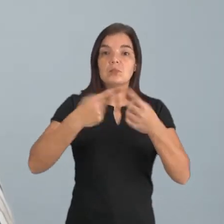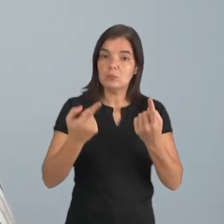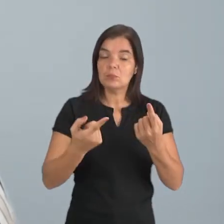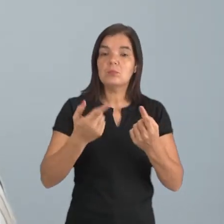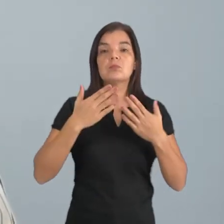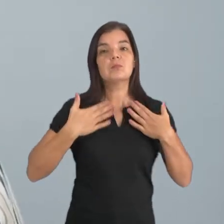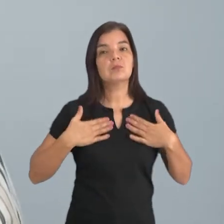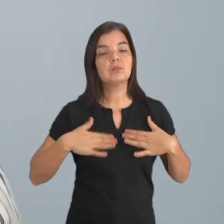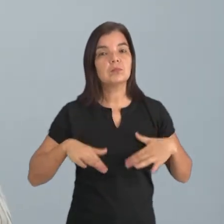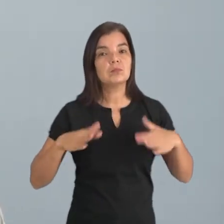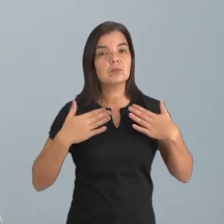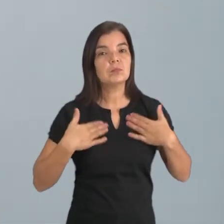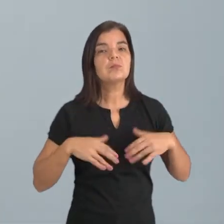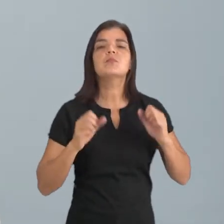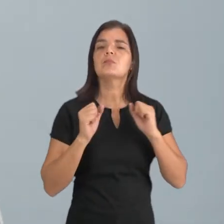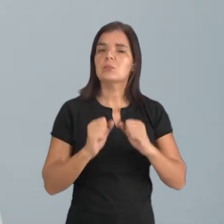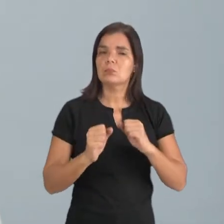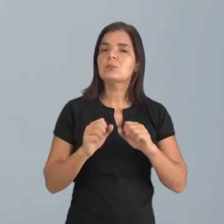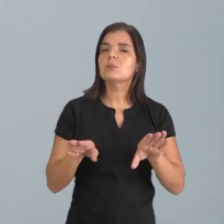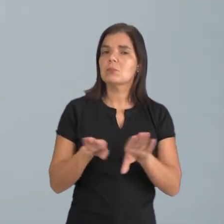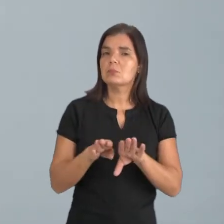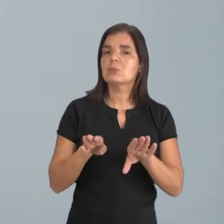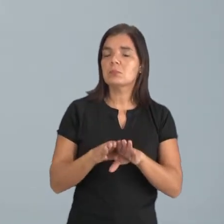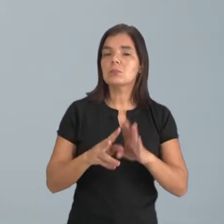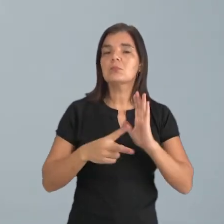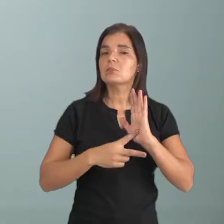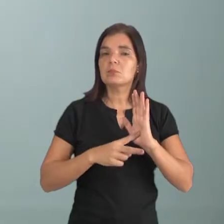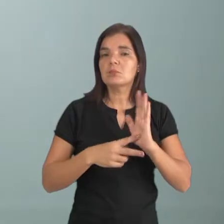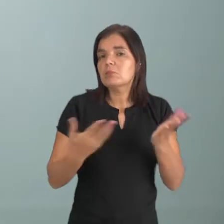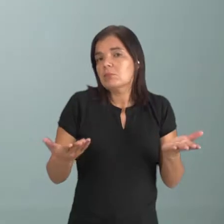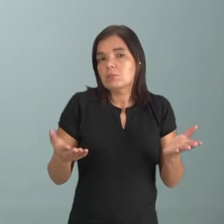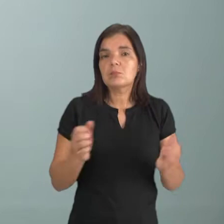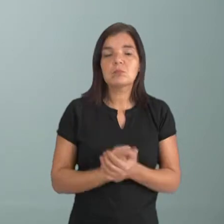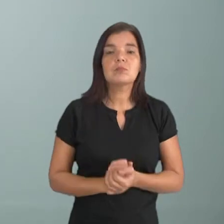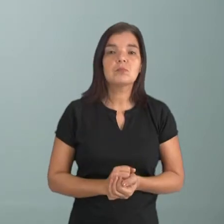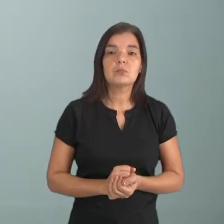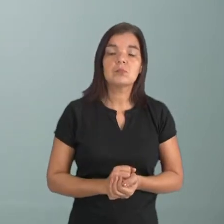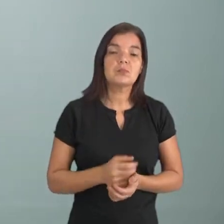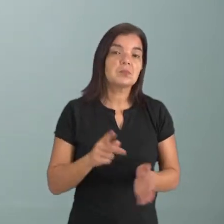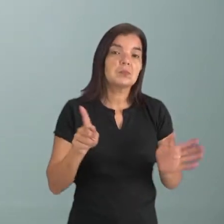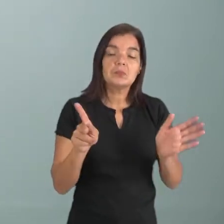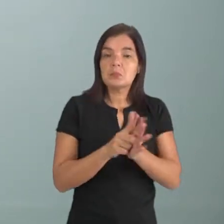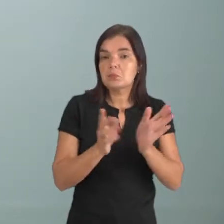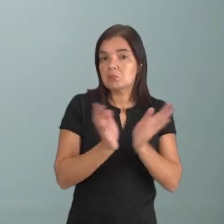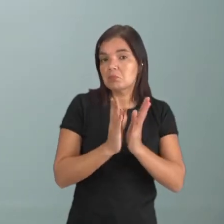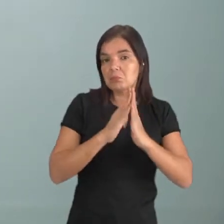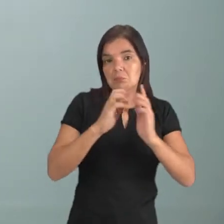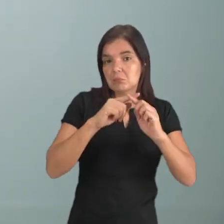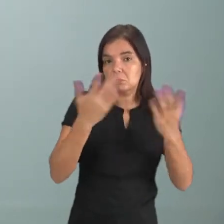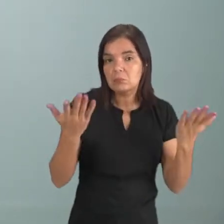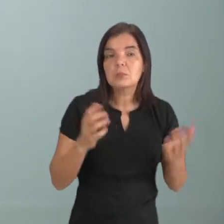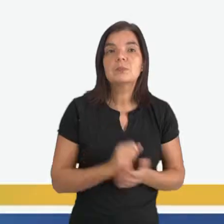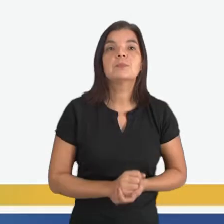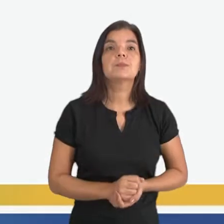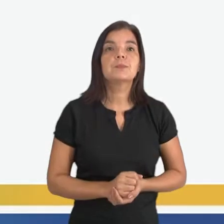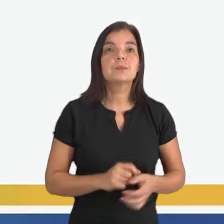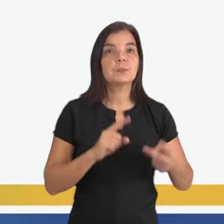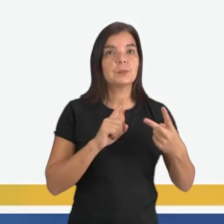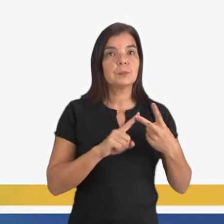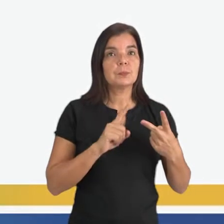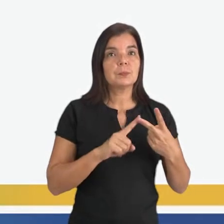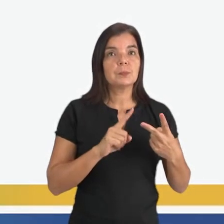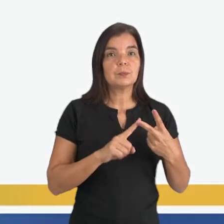forma pacífica, você pode se associar tranquilamente ou então não está pertencendo a nenhuma igreja. Tá? No campo